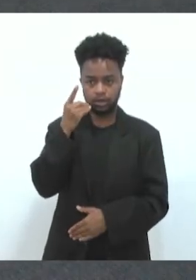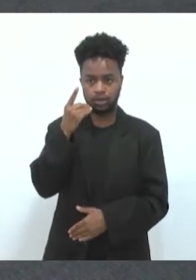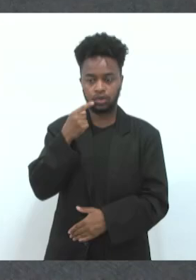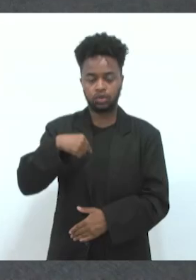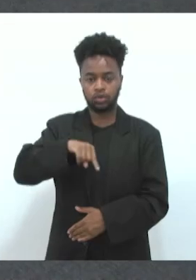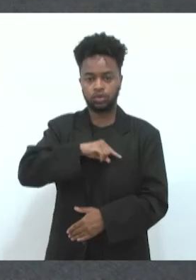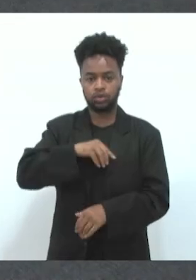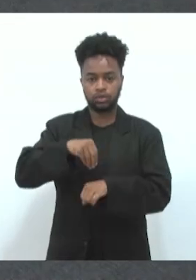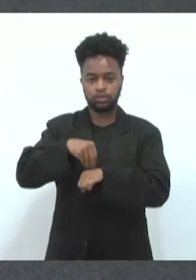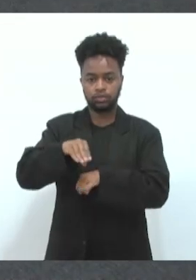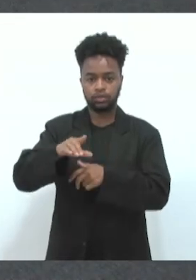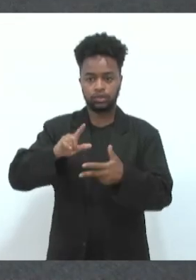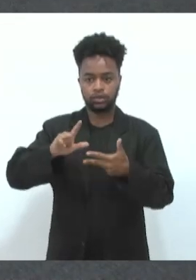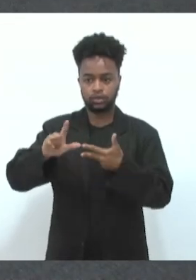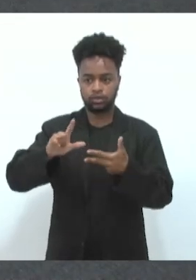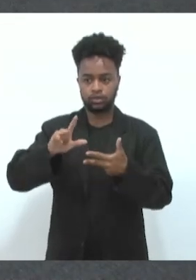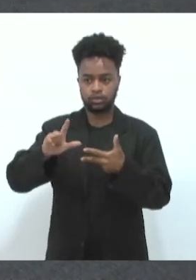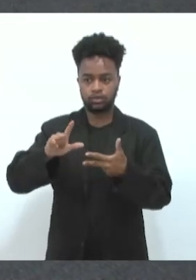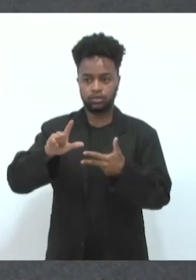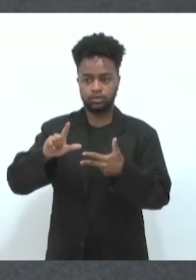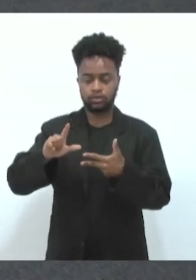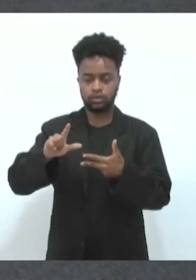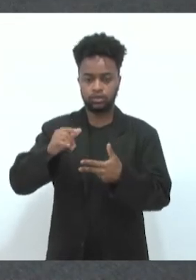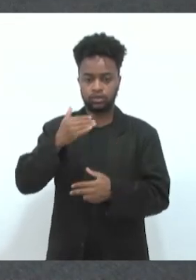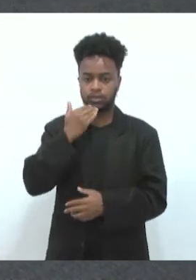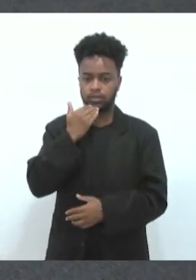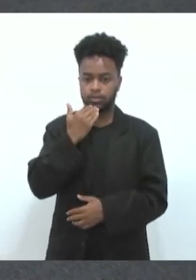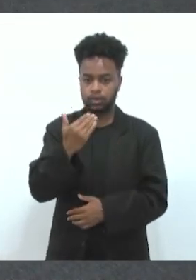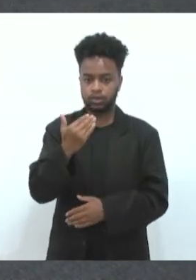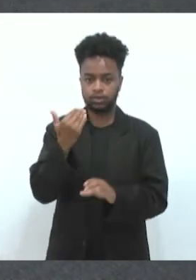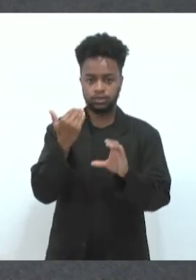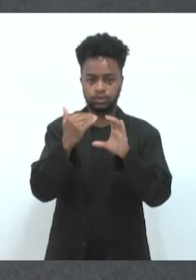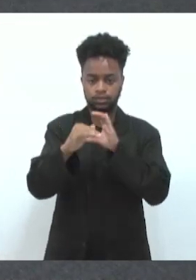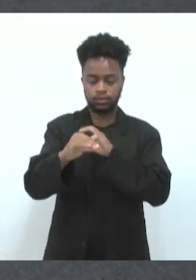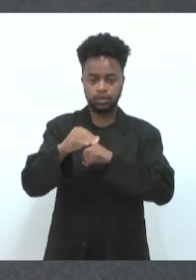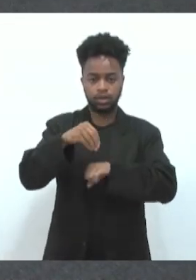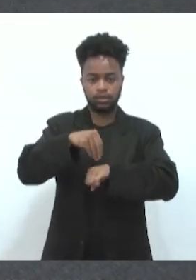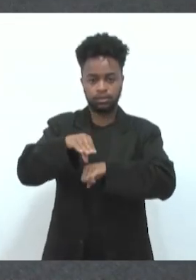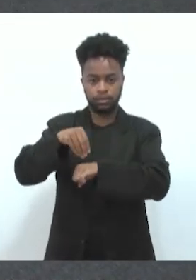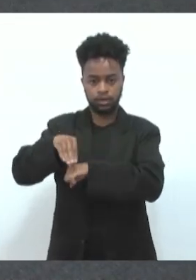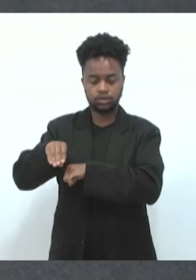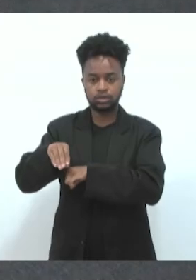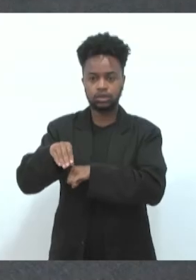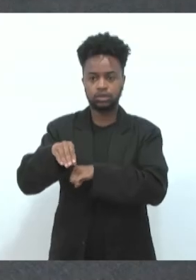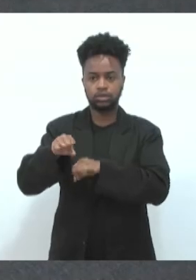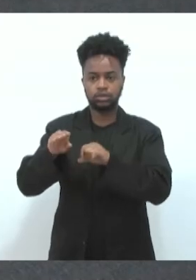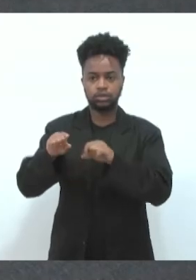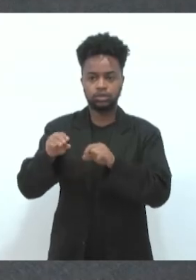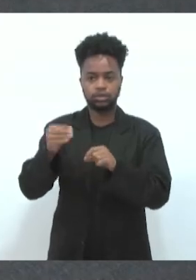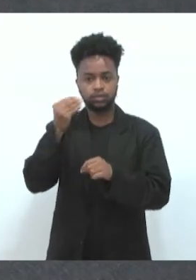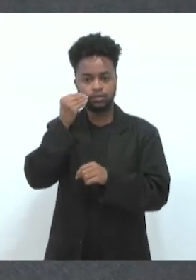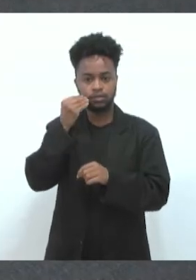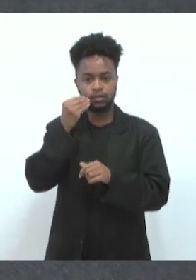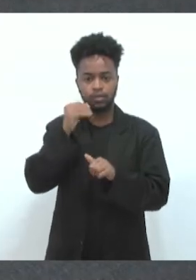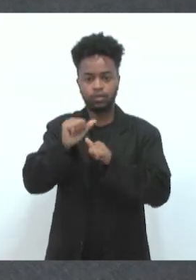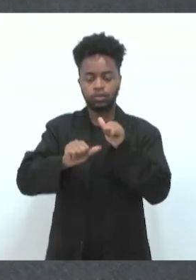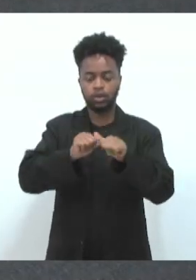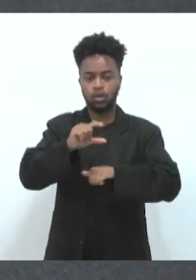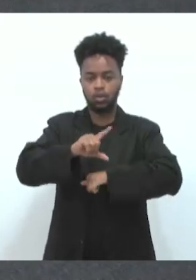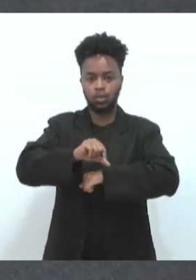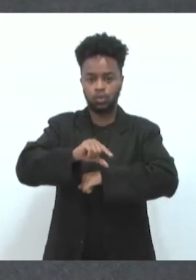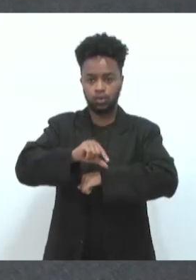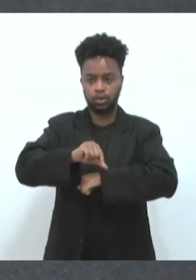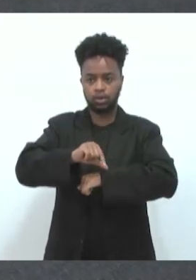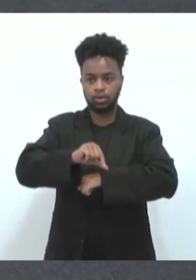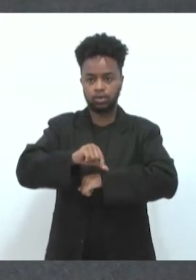nossa indicação legislativa, que solicita o envio de mensagem para que haja migração de carga horária